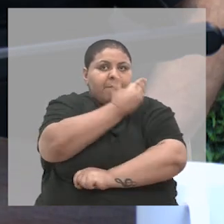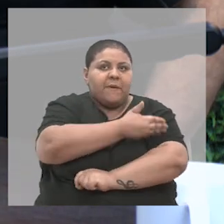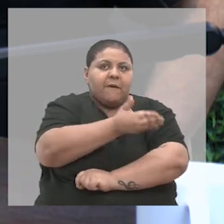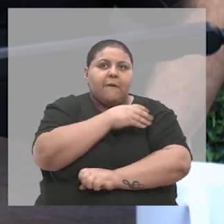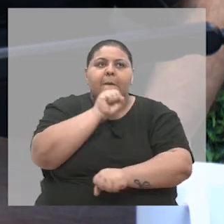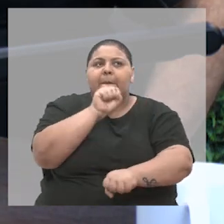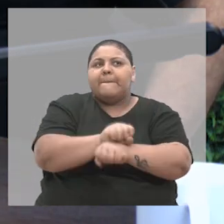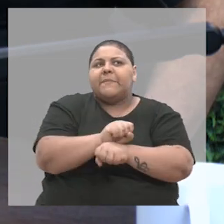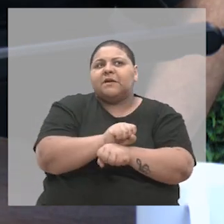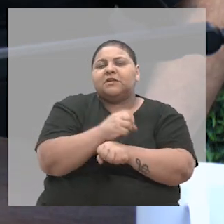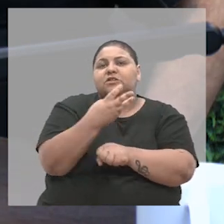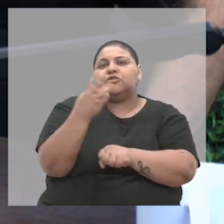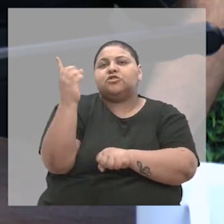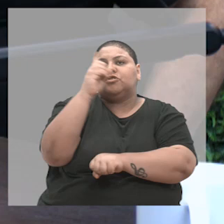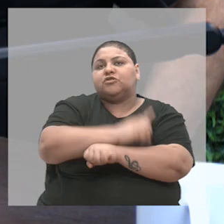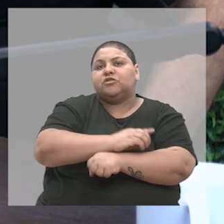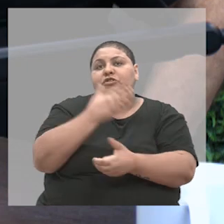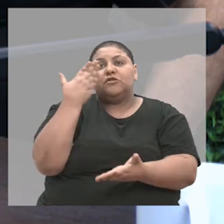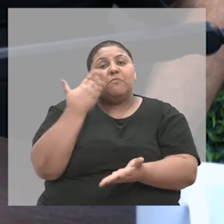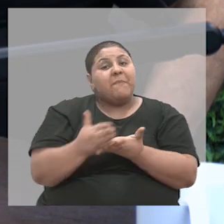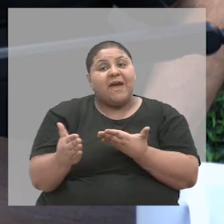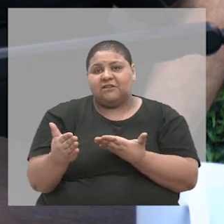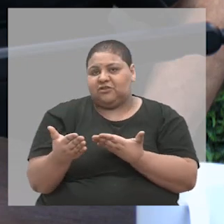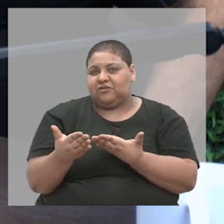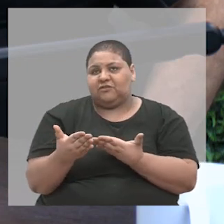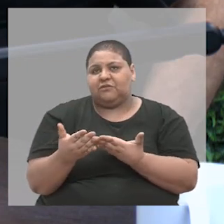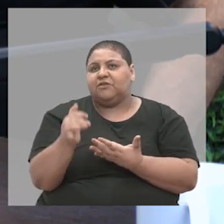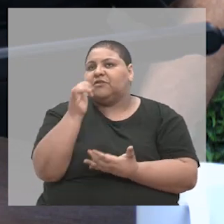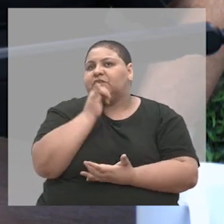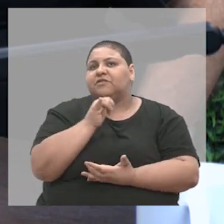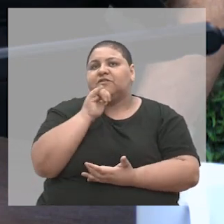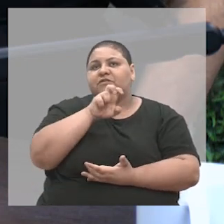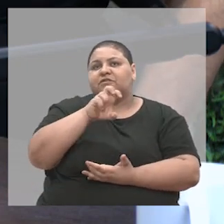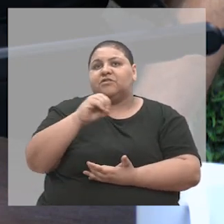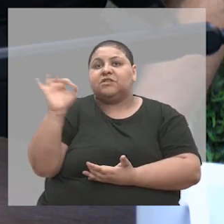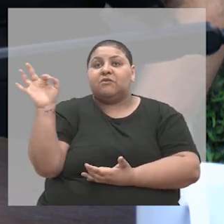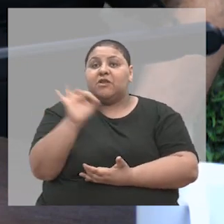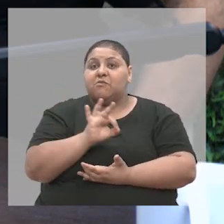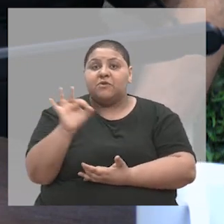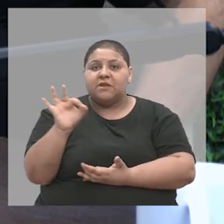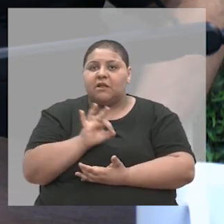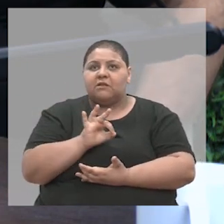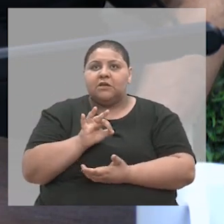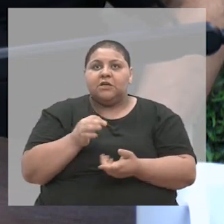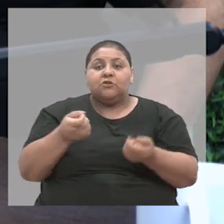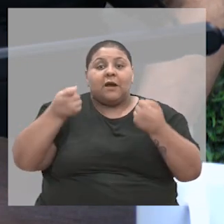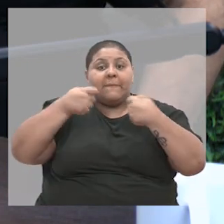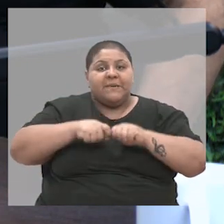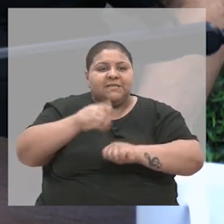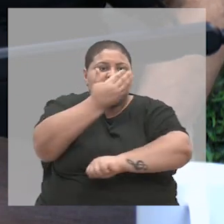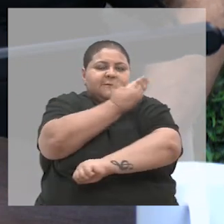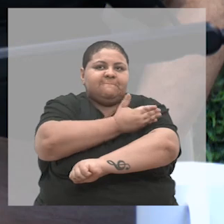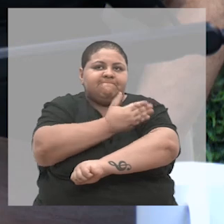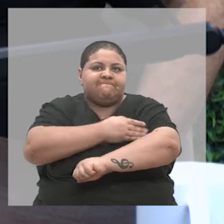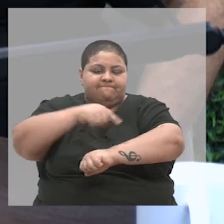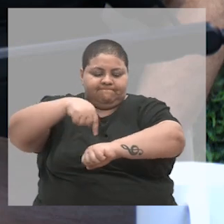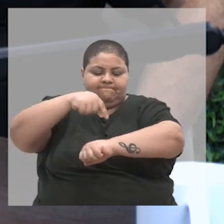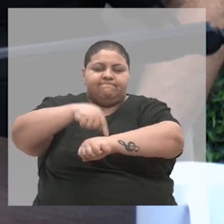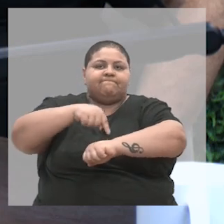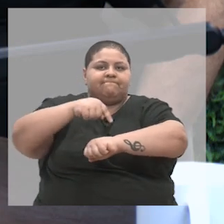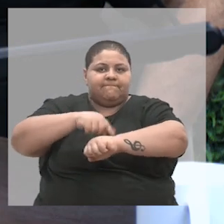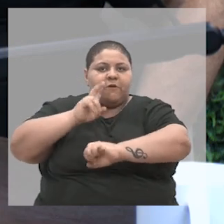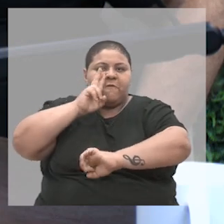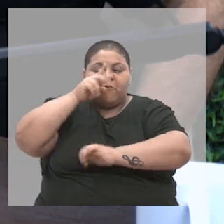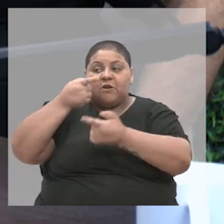de jogar por 3 dias, tu já perde o teu, por exemplo, 50% do teu ritmo de treino que tu tava. Então a carga horária de treino, sim, ela é pesada, mas